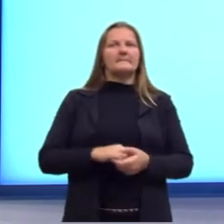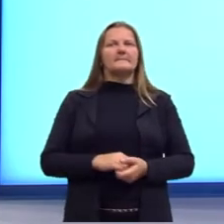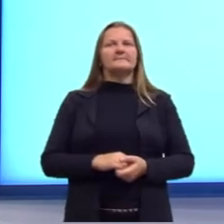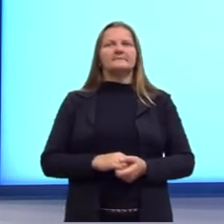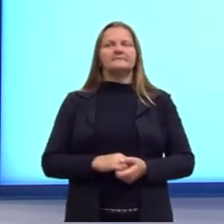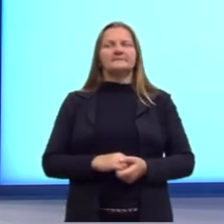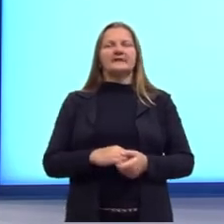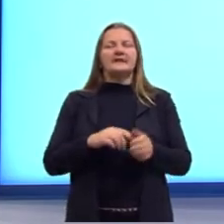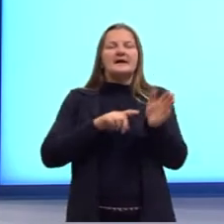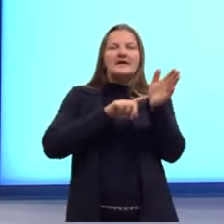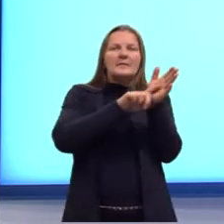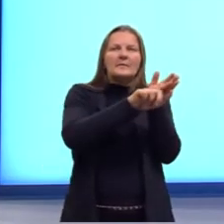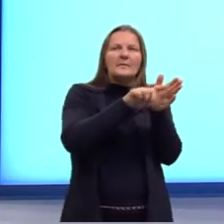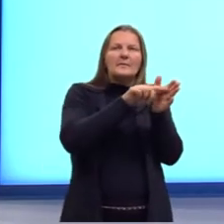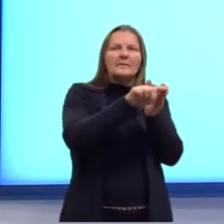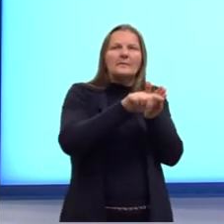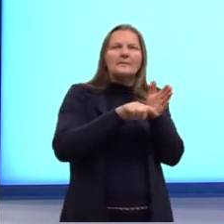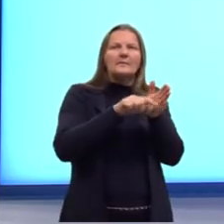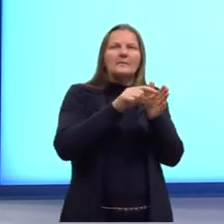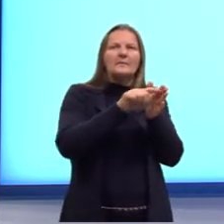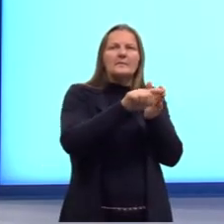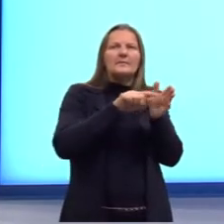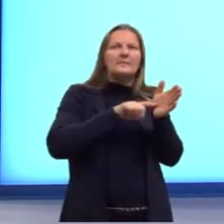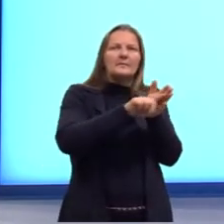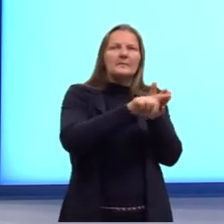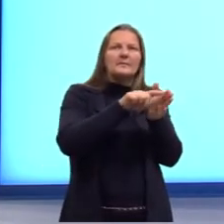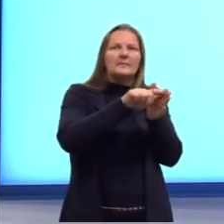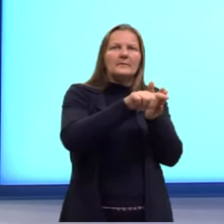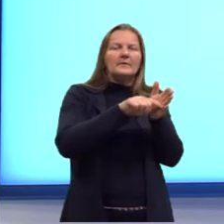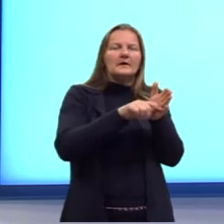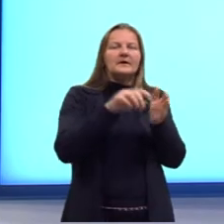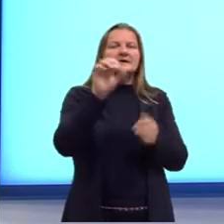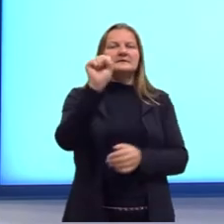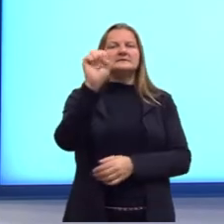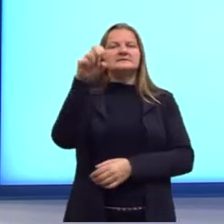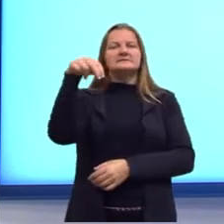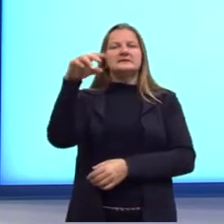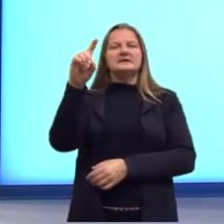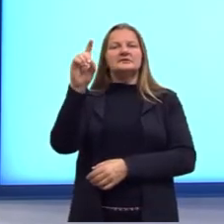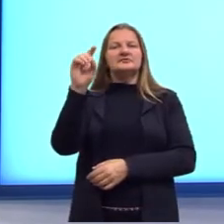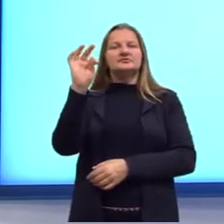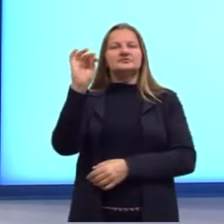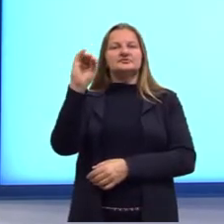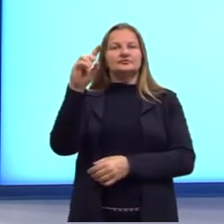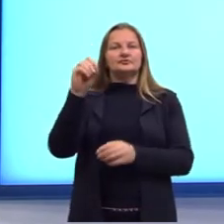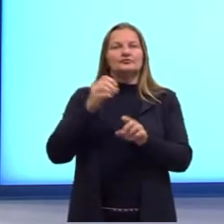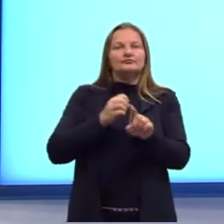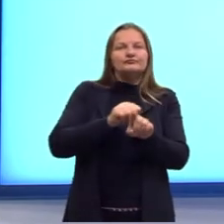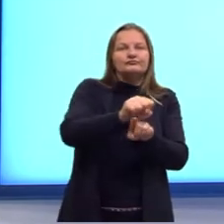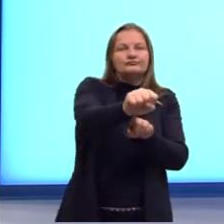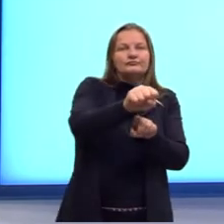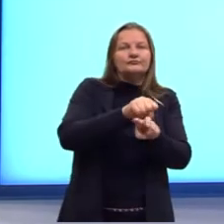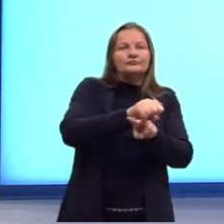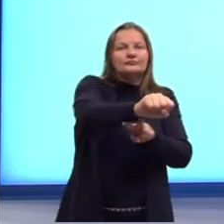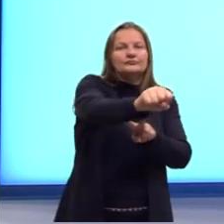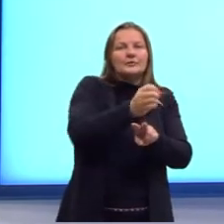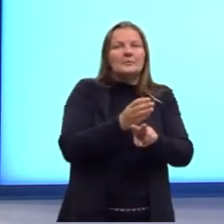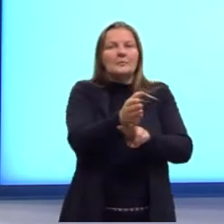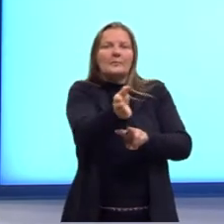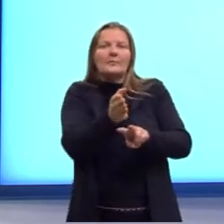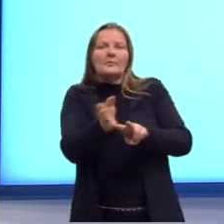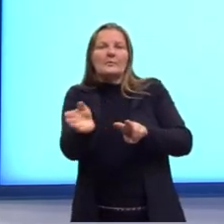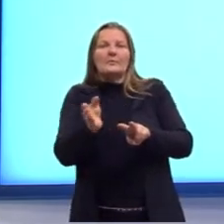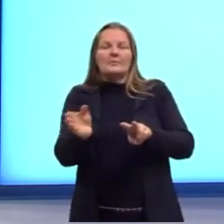corrente essa festinha da corrente ela indica o sentido né que se essa corrente vai percorrer o circuito